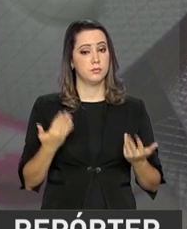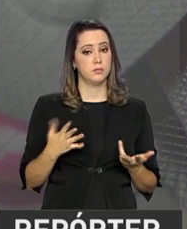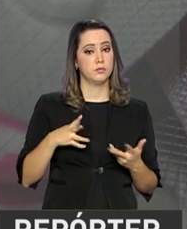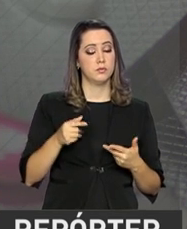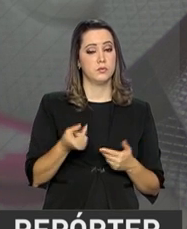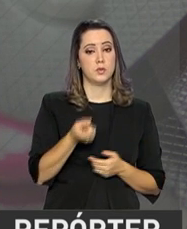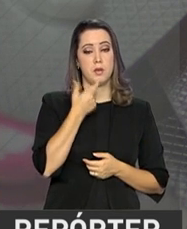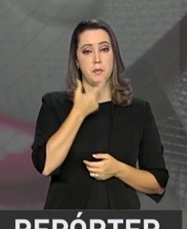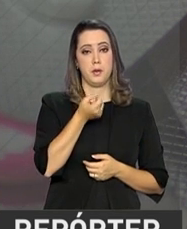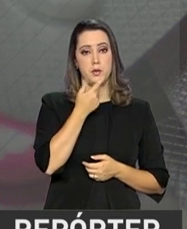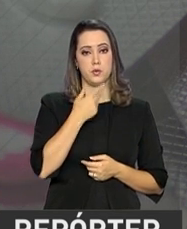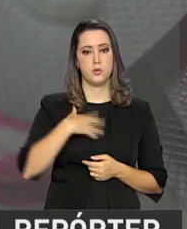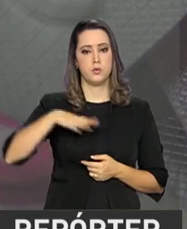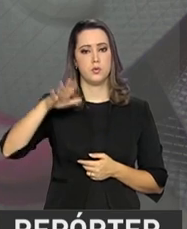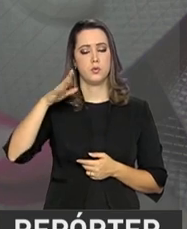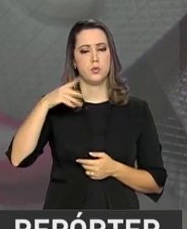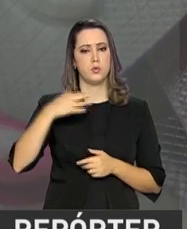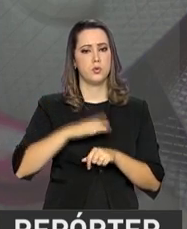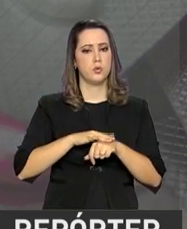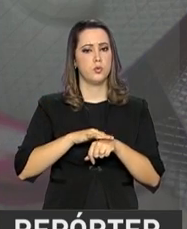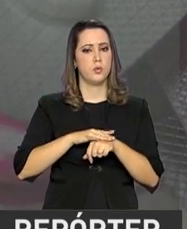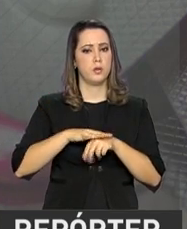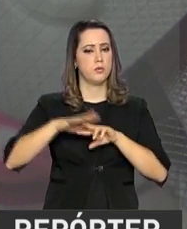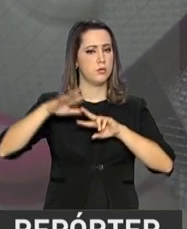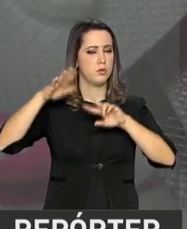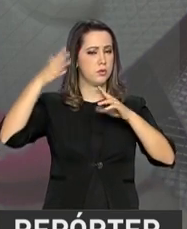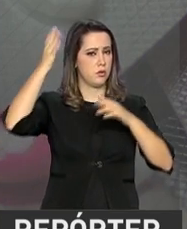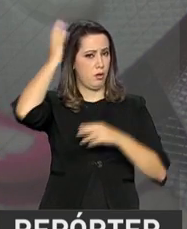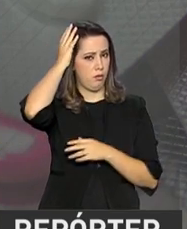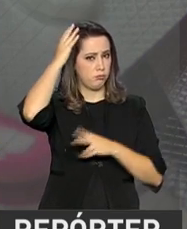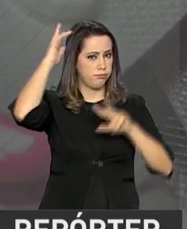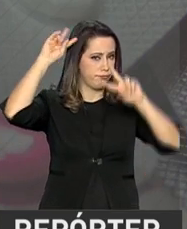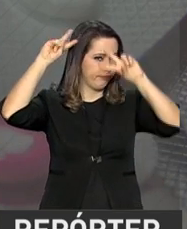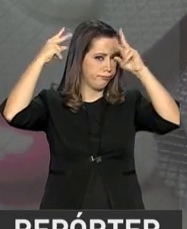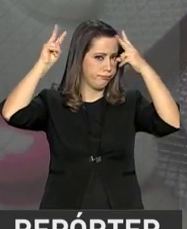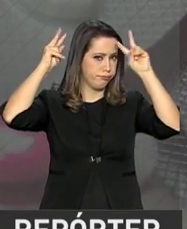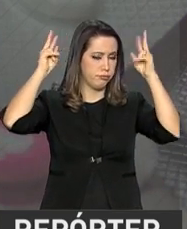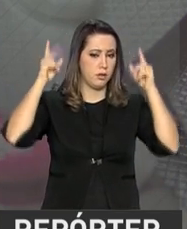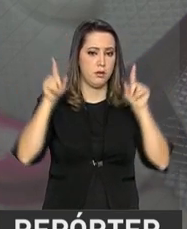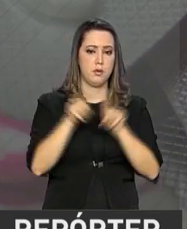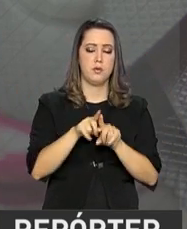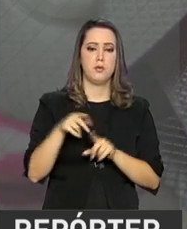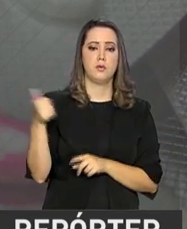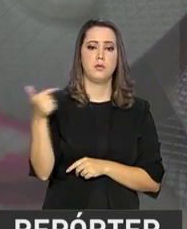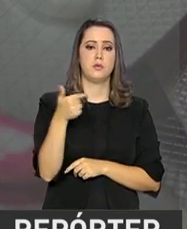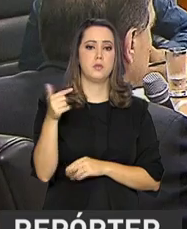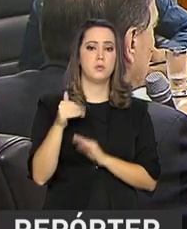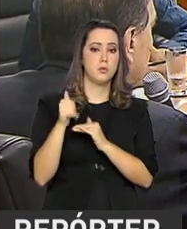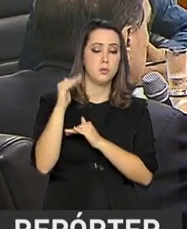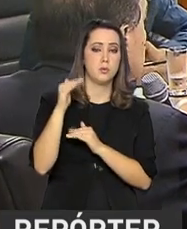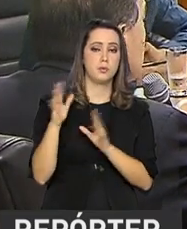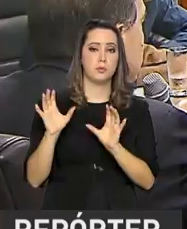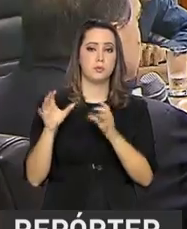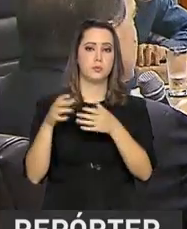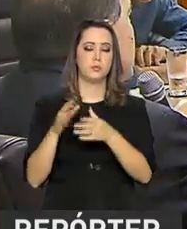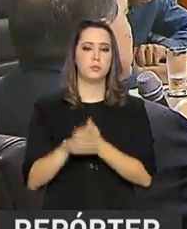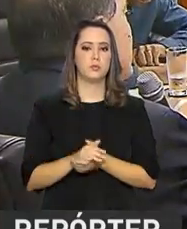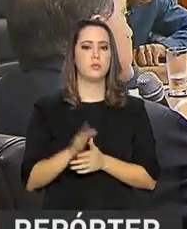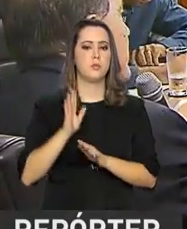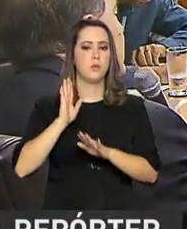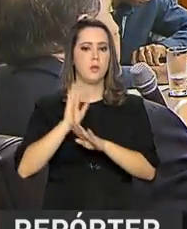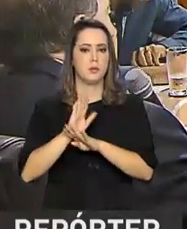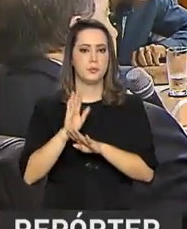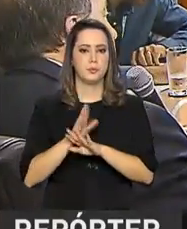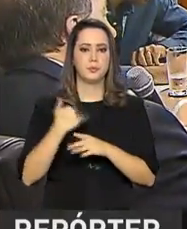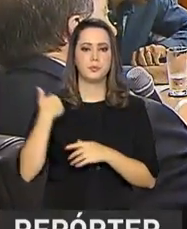substâncias para tratar doenças do sistema nervoso central ficaram com a segunda maior fatia o documento contribui